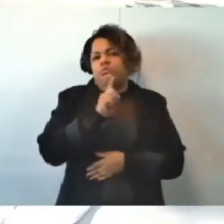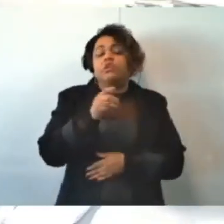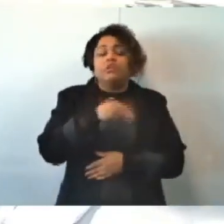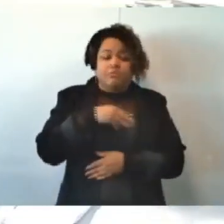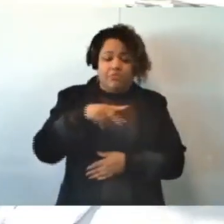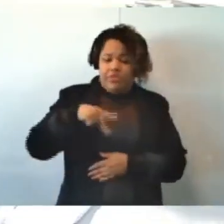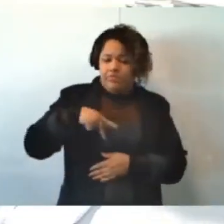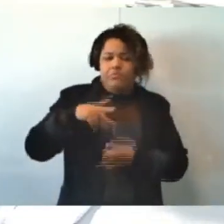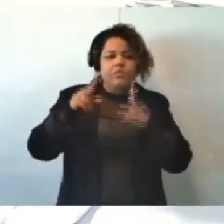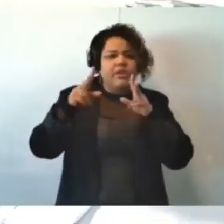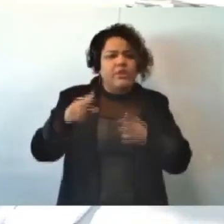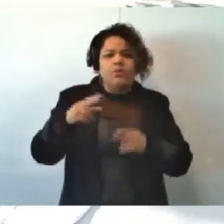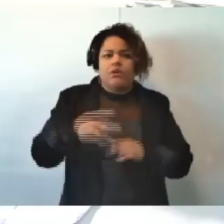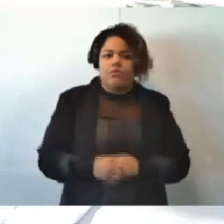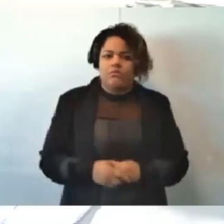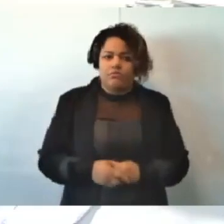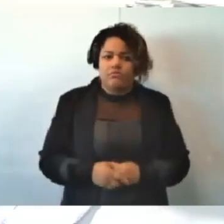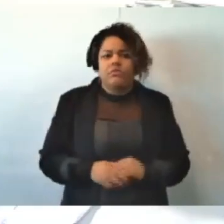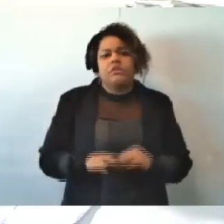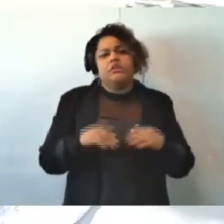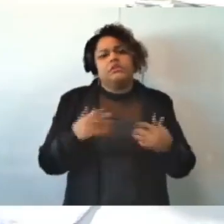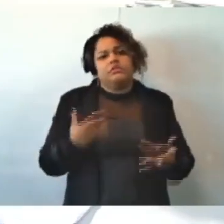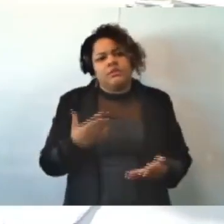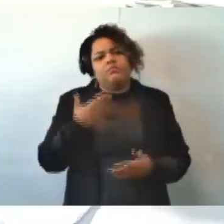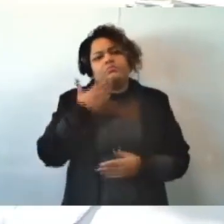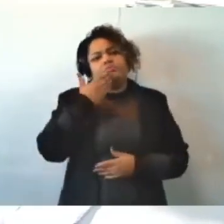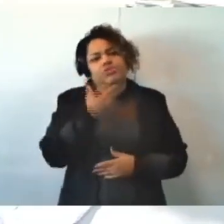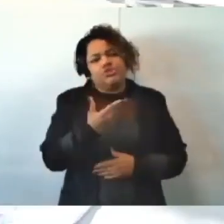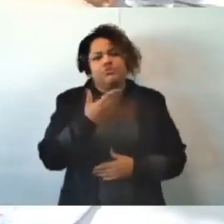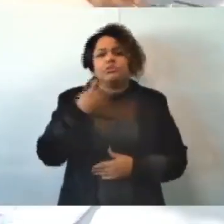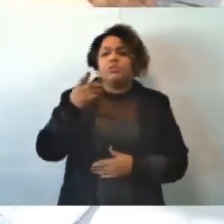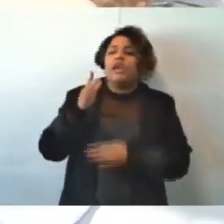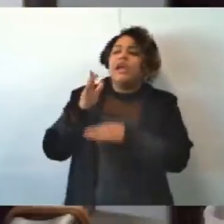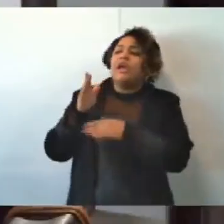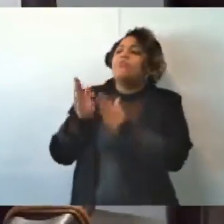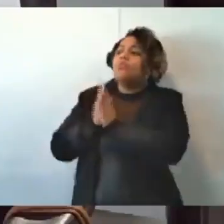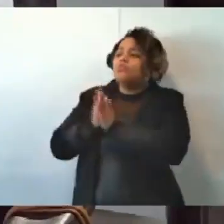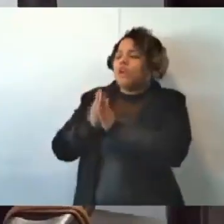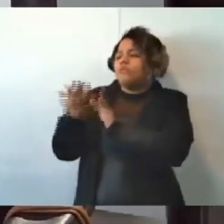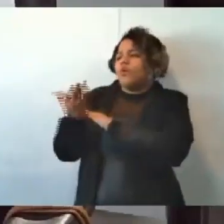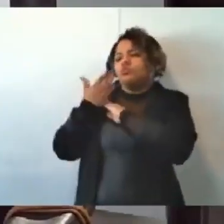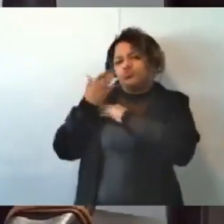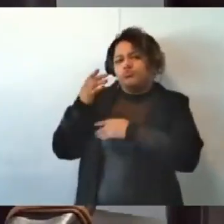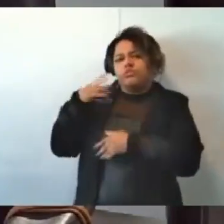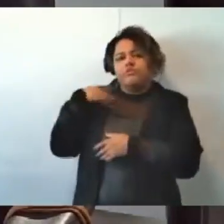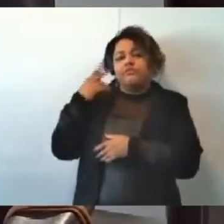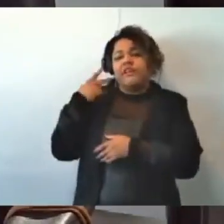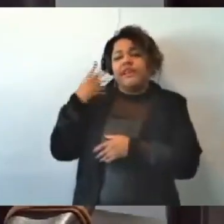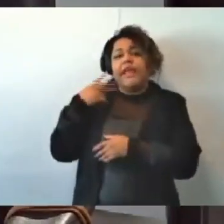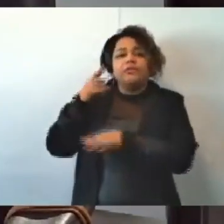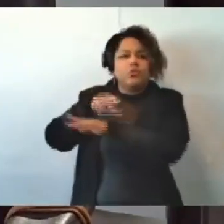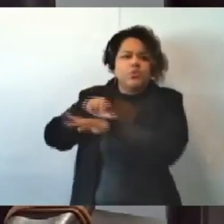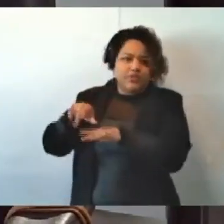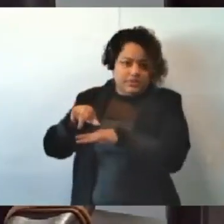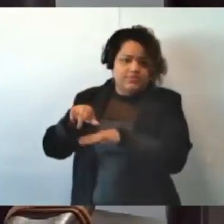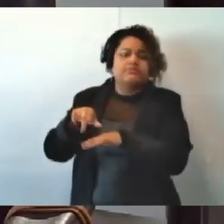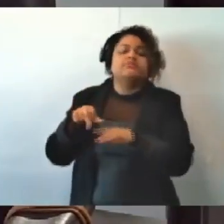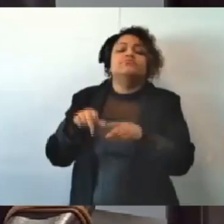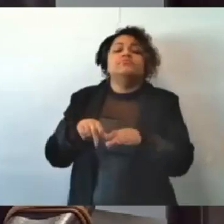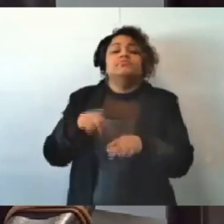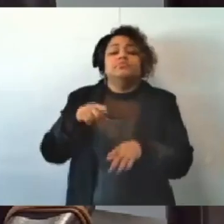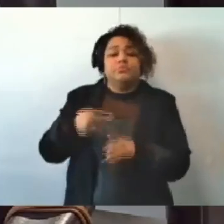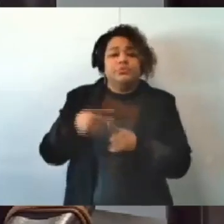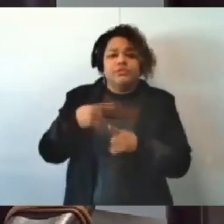Por isso que a gente pediu a ajuda dos vereadores, né, em virtude de todos esses problemas que a gente vem enfrentando.